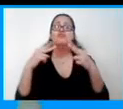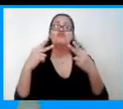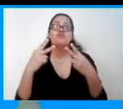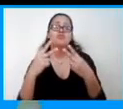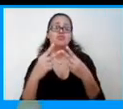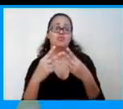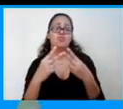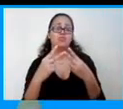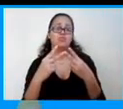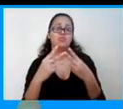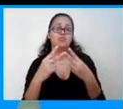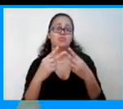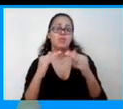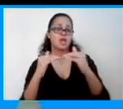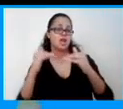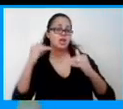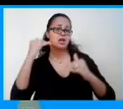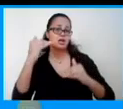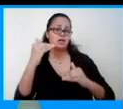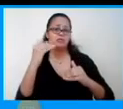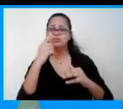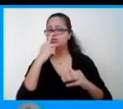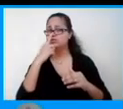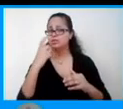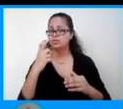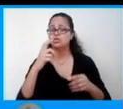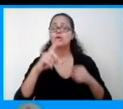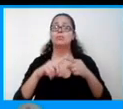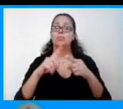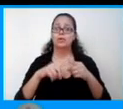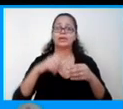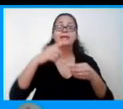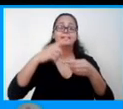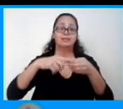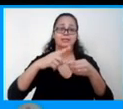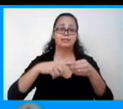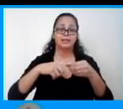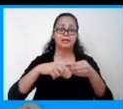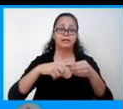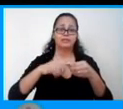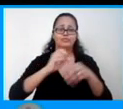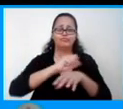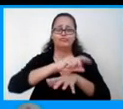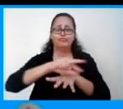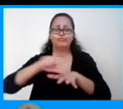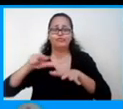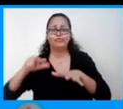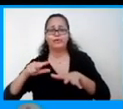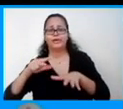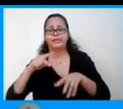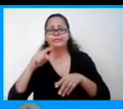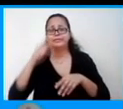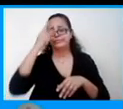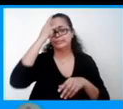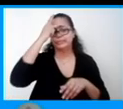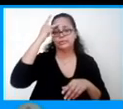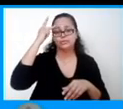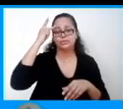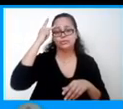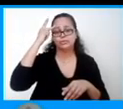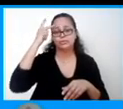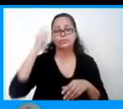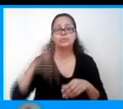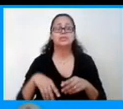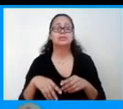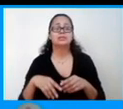nas cidades, porque as cidades estão cada vez mais populosas. Você já parou para pensar a quantidade de lixo que a gente produz por dia? Já se fez essa pergunta?